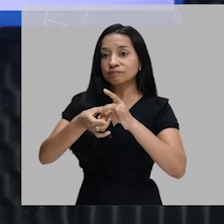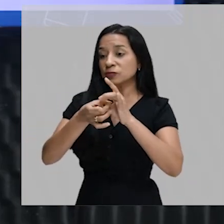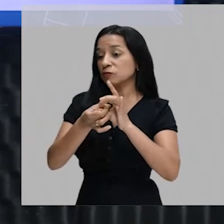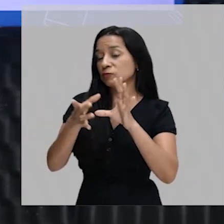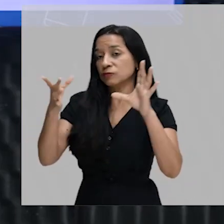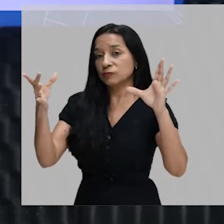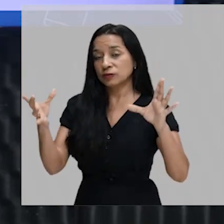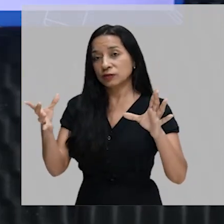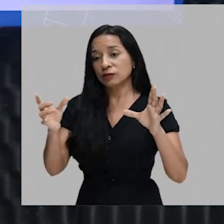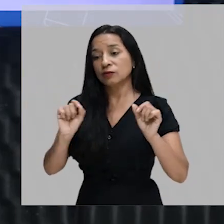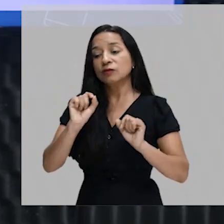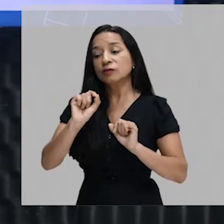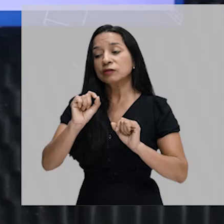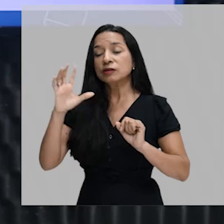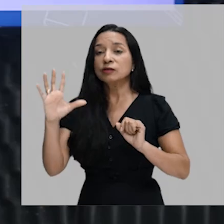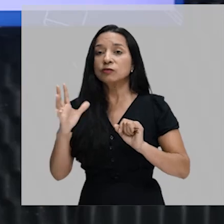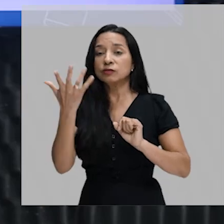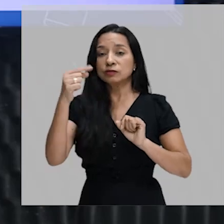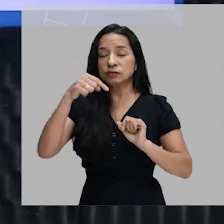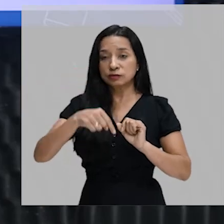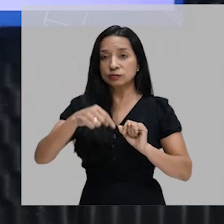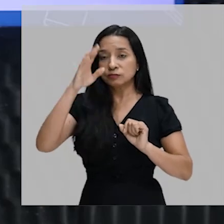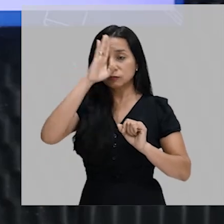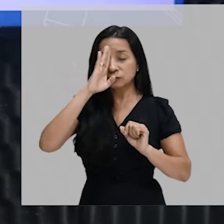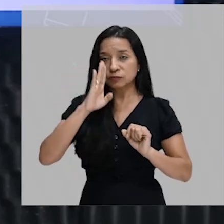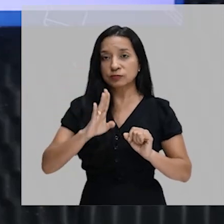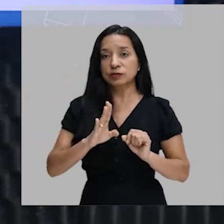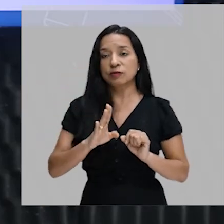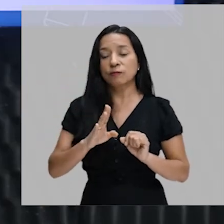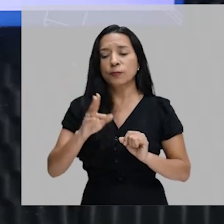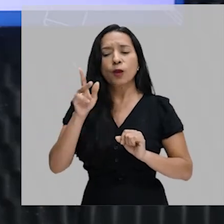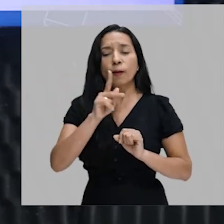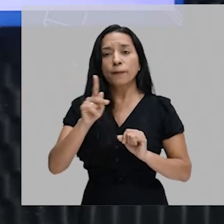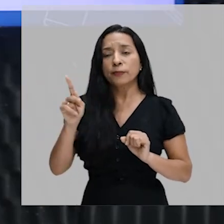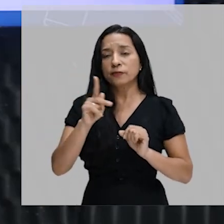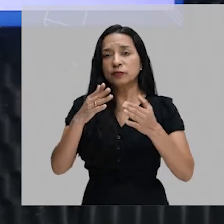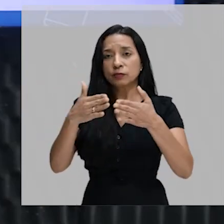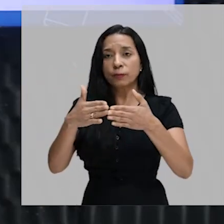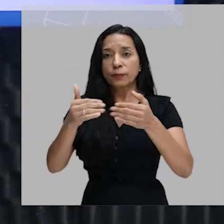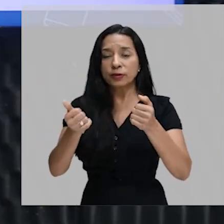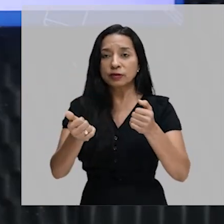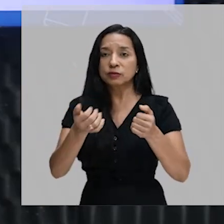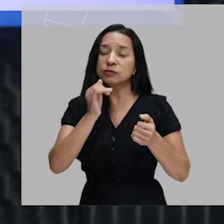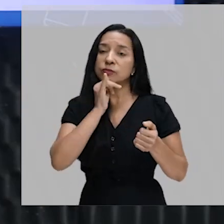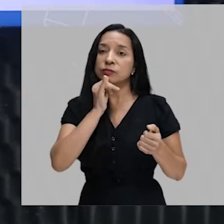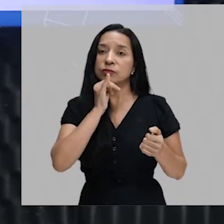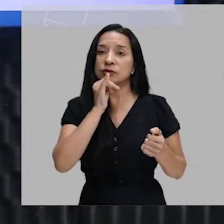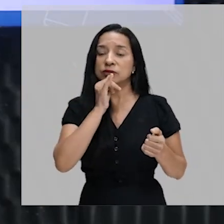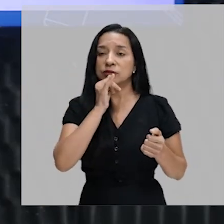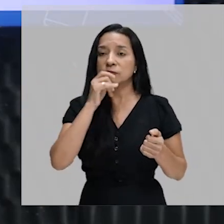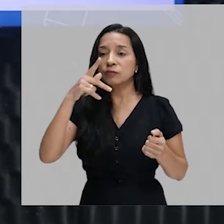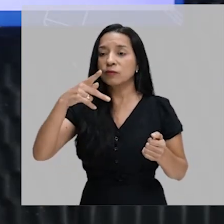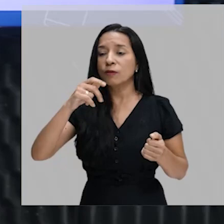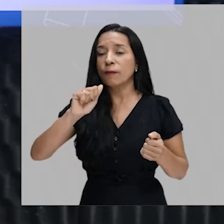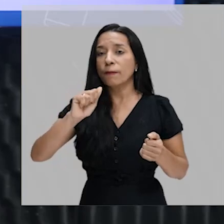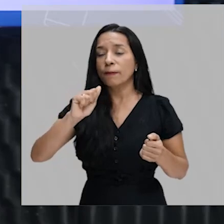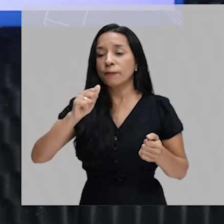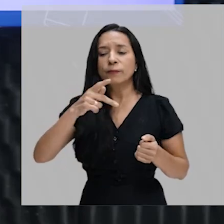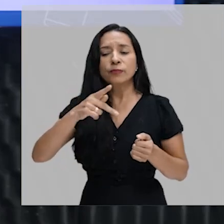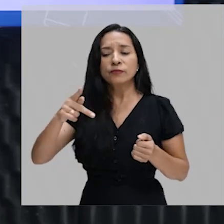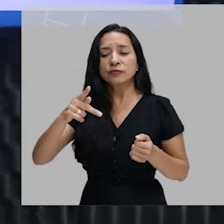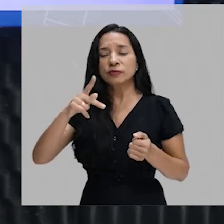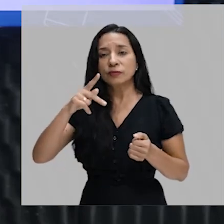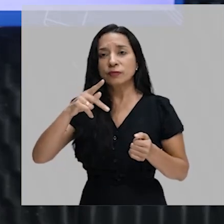libertários que aconteceram no Brasil. Então, quando um professor de história, por exemplo, professor Paulo Jereba, em sala de